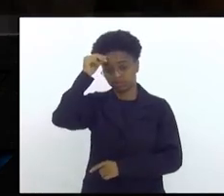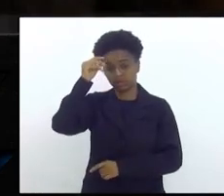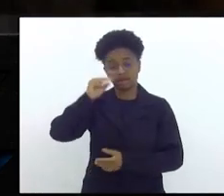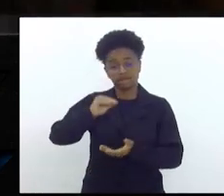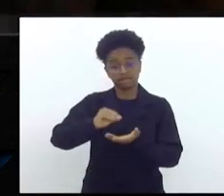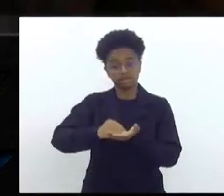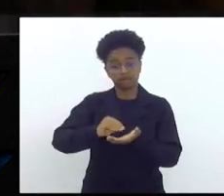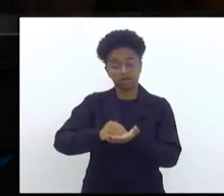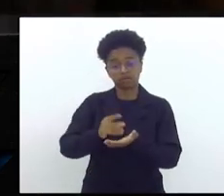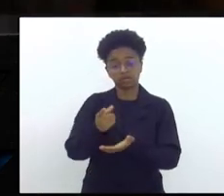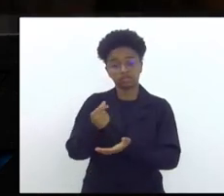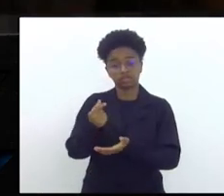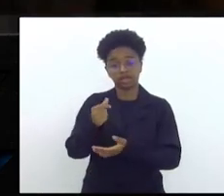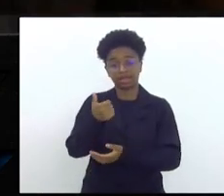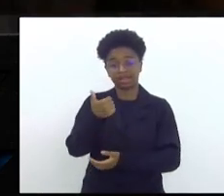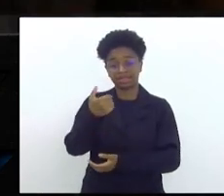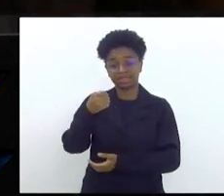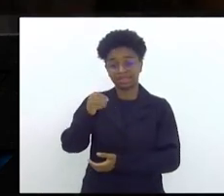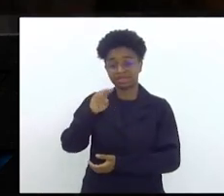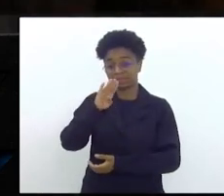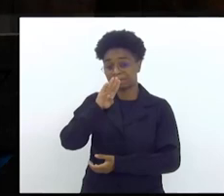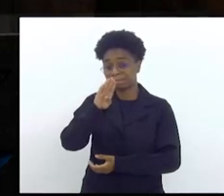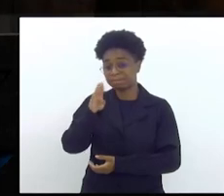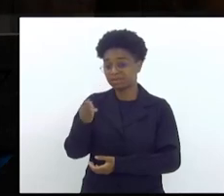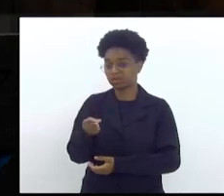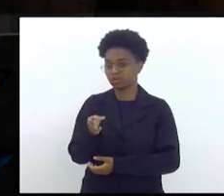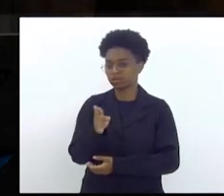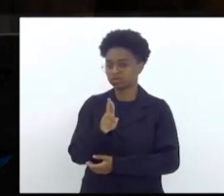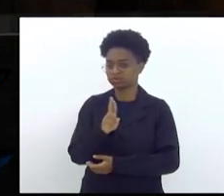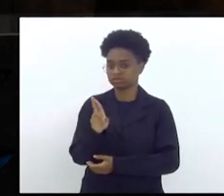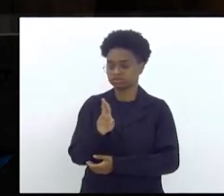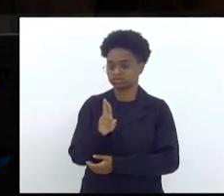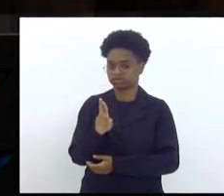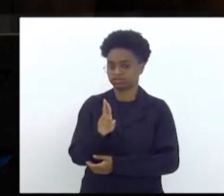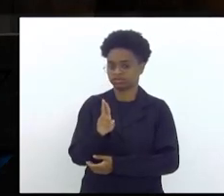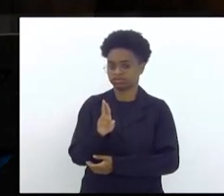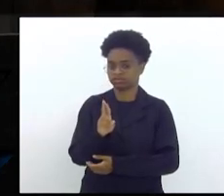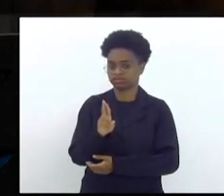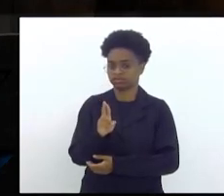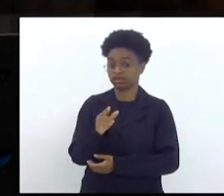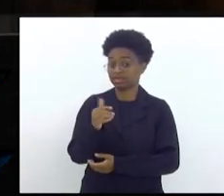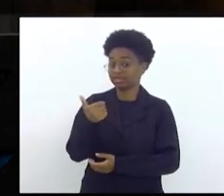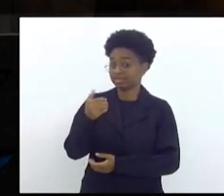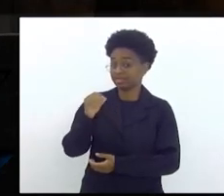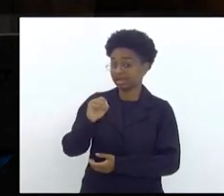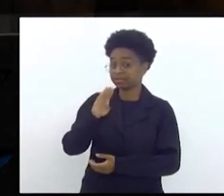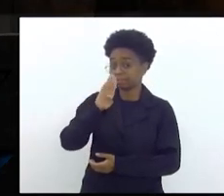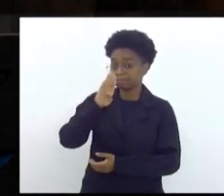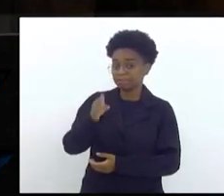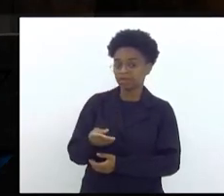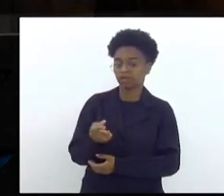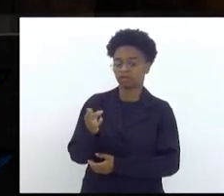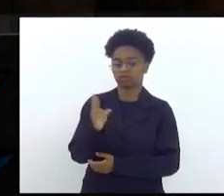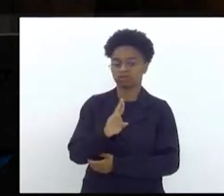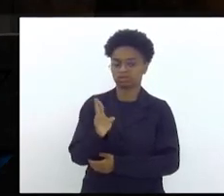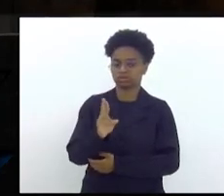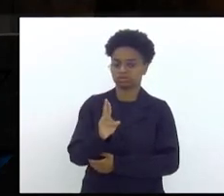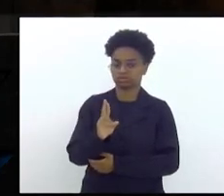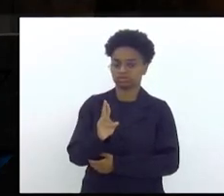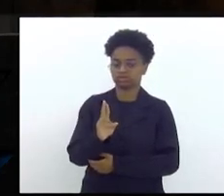caixa de 10 bilhões de reais 10 bilhões de